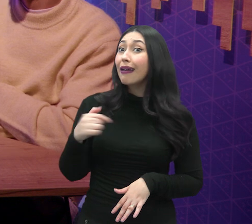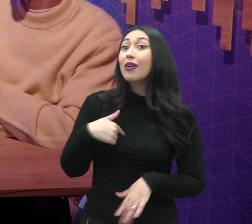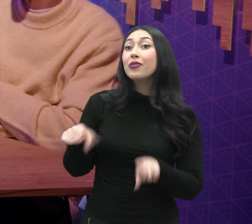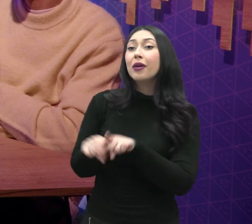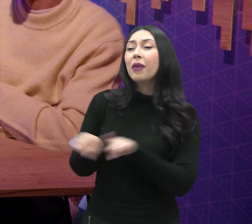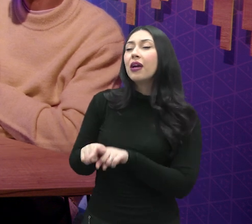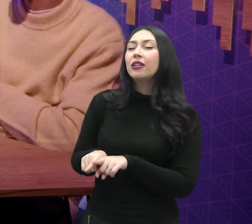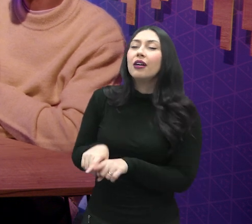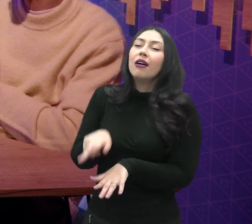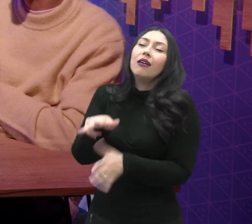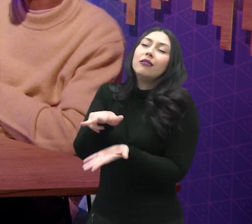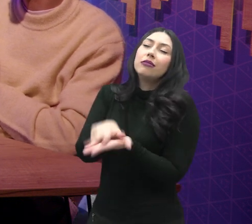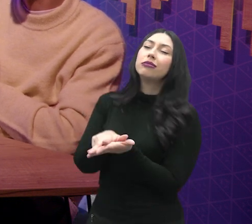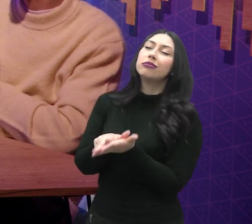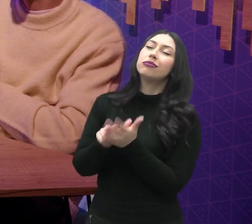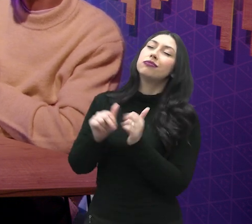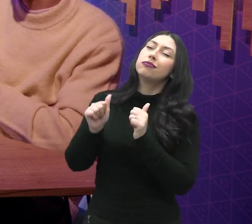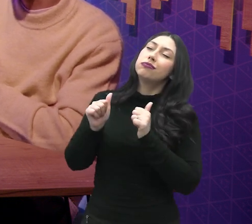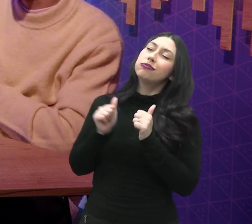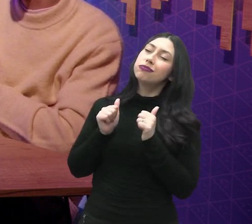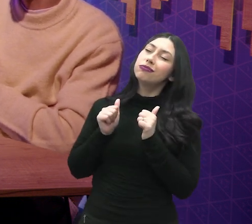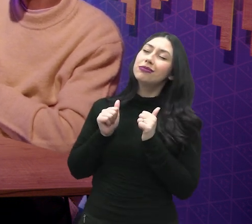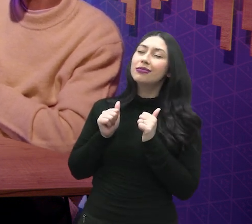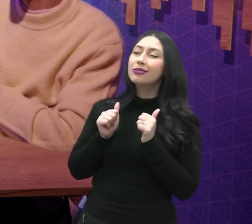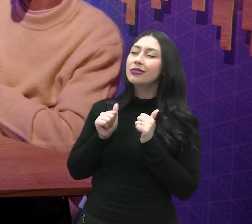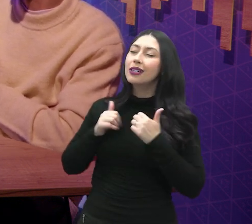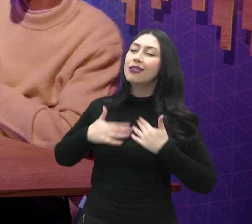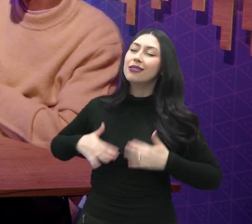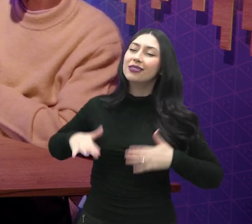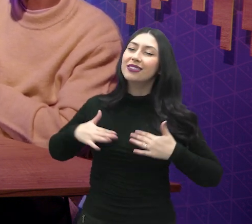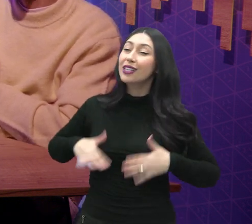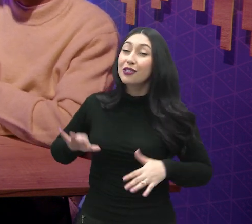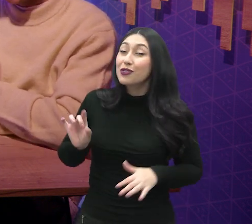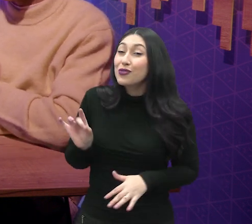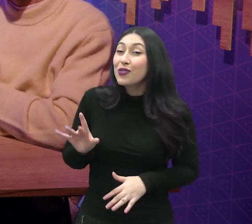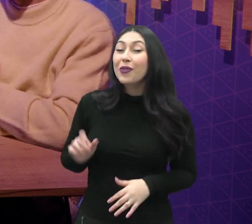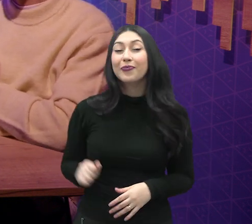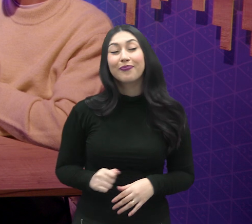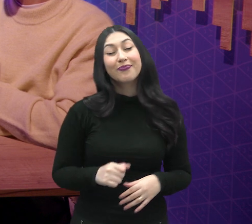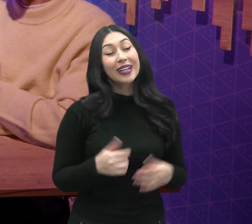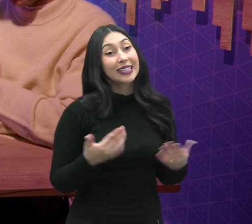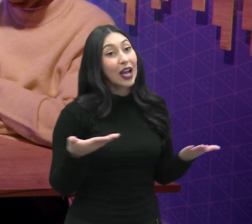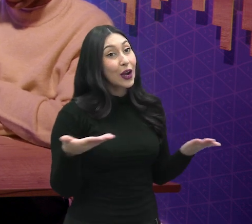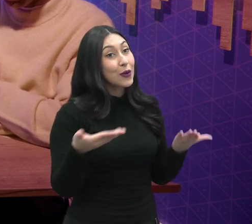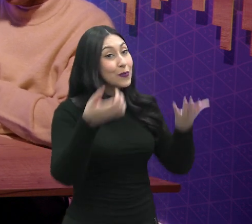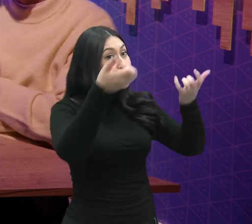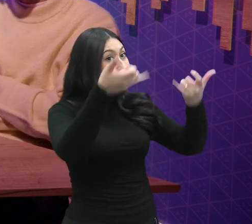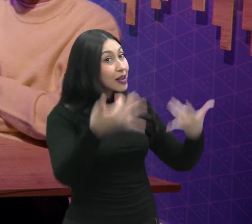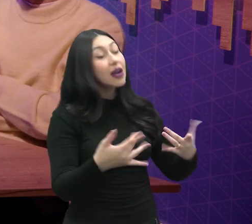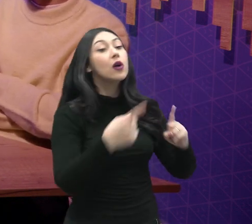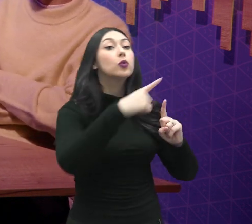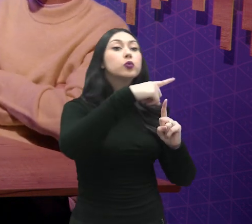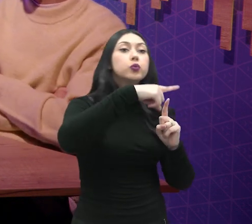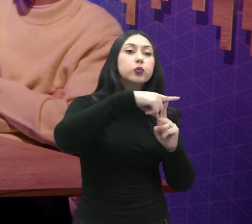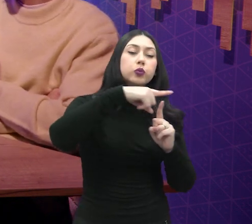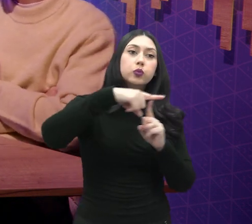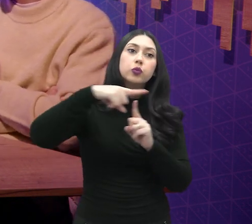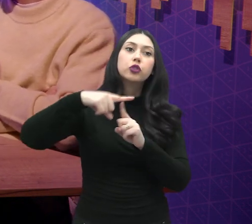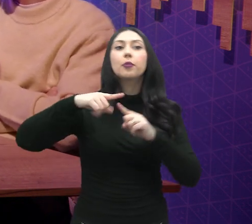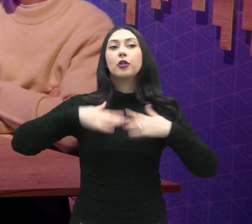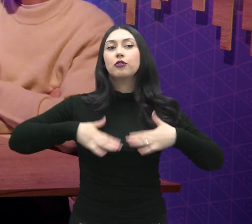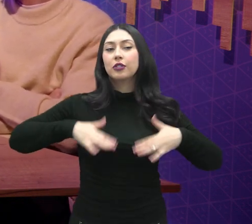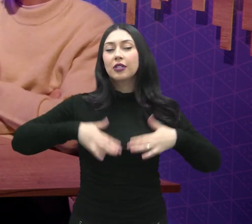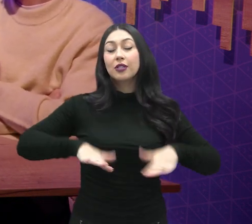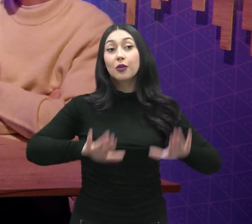no sofá e deixar o corpo ali relaxando. Eu achei que isso já era o suficiente. Perfeito. E a gente vai falar para vocês um pouquinho desses tipos